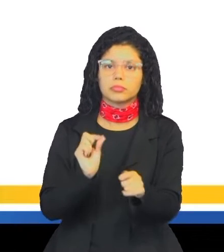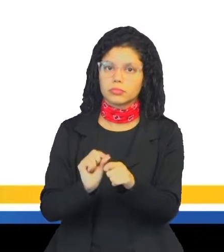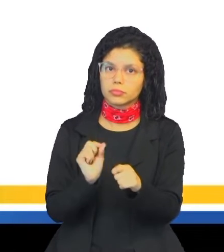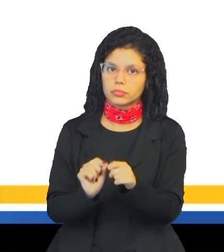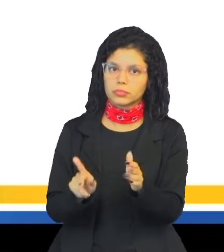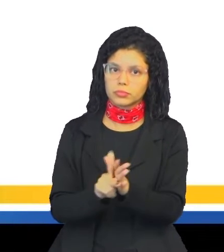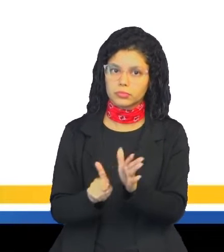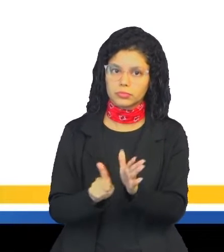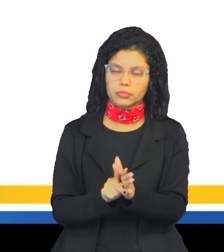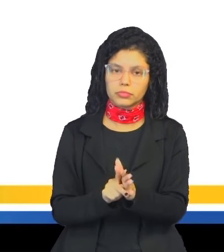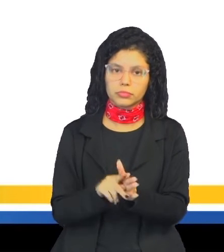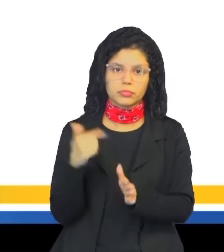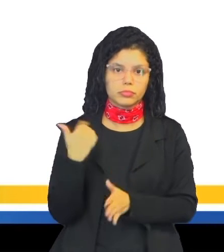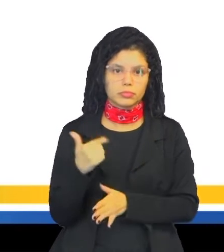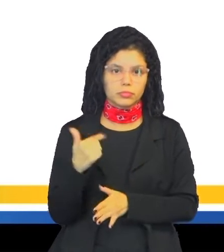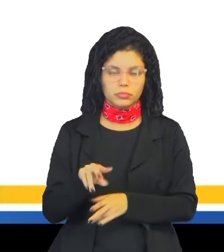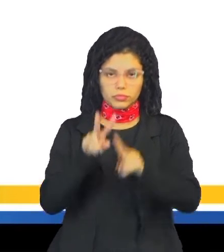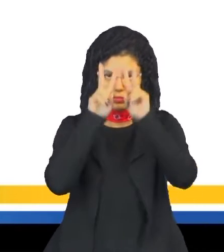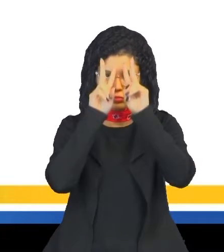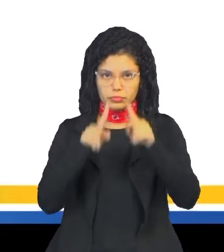forma cruel e desumana.